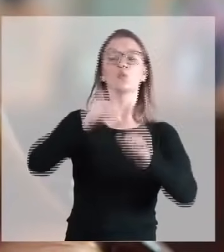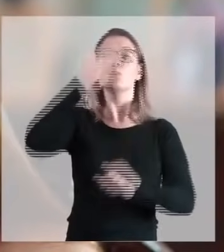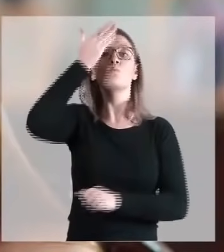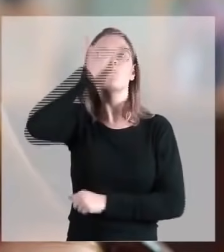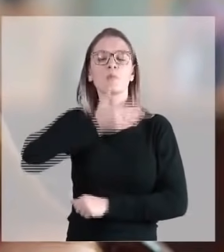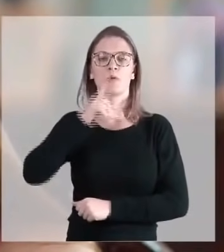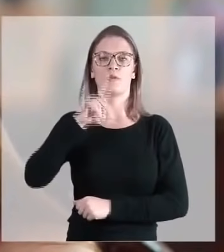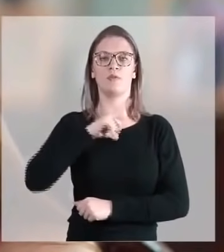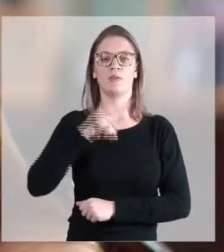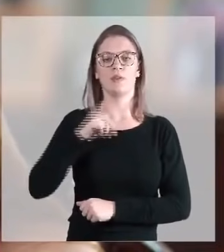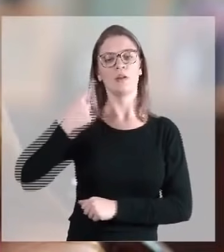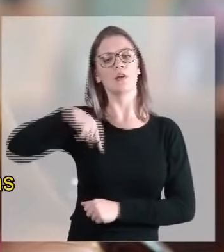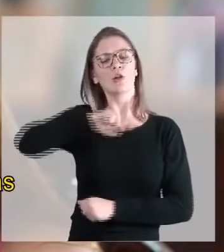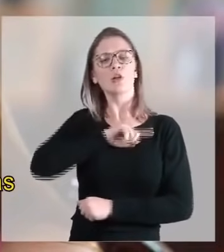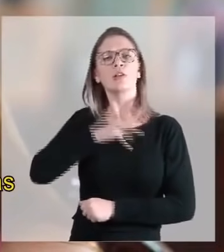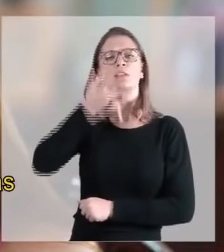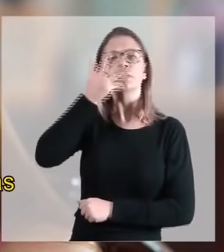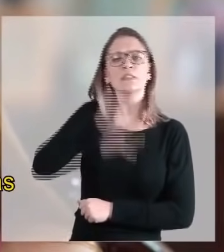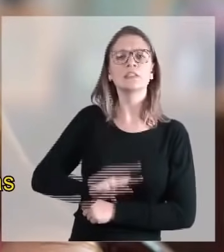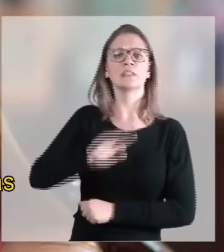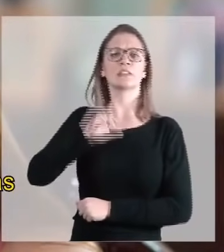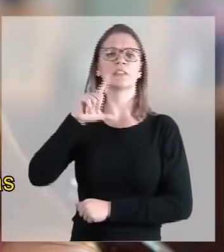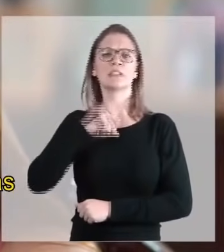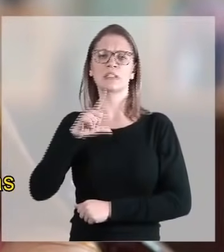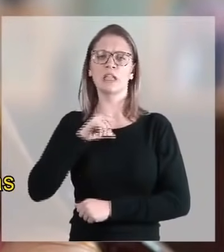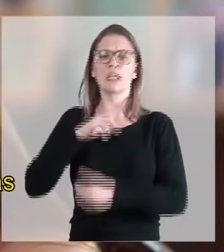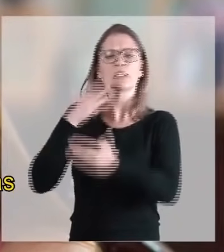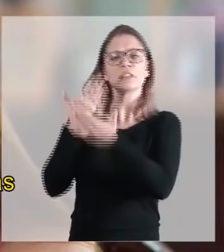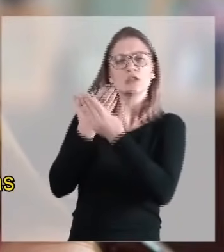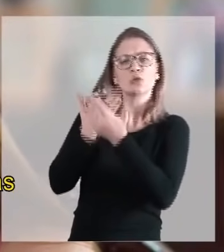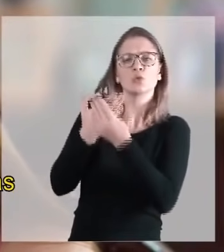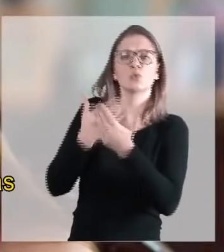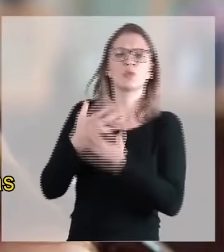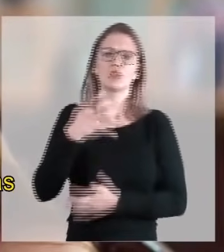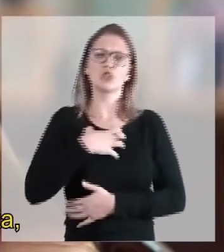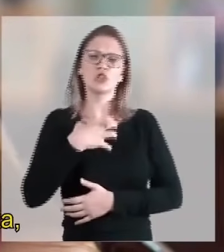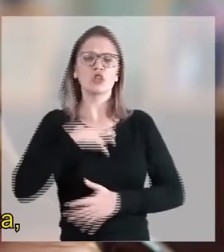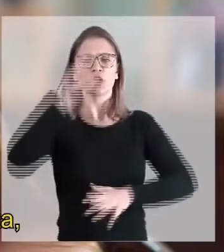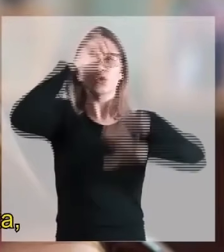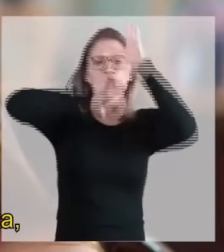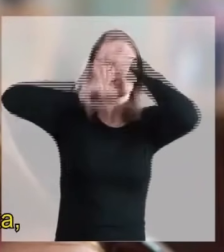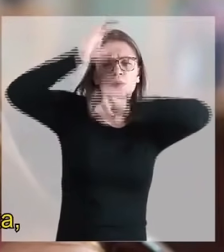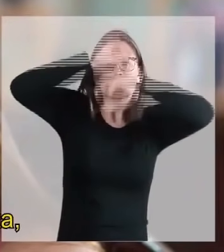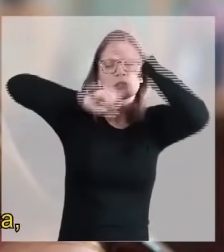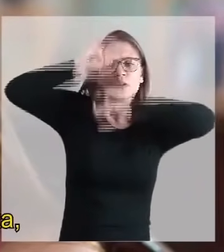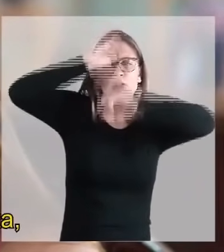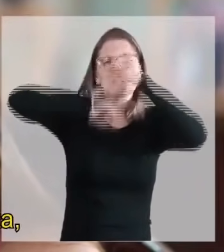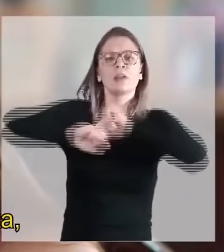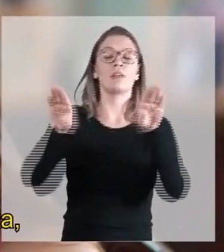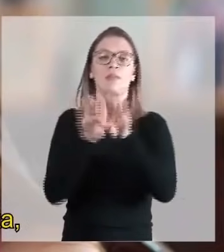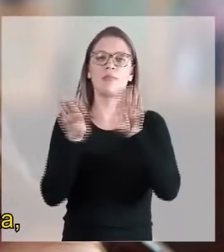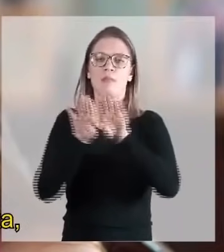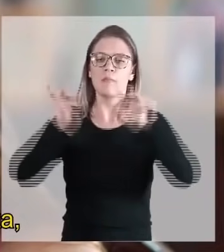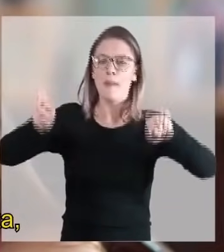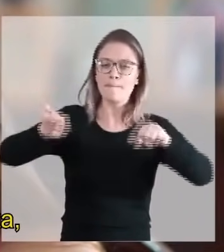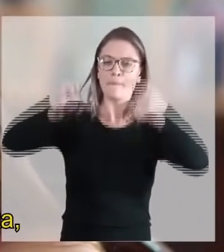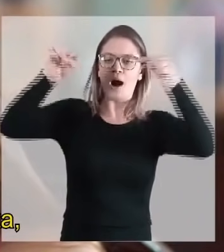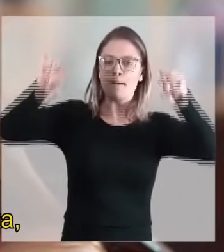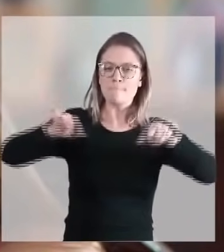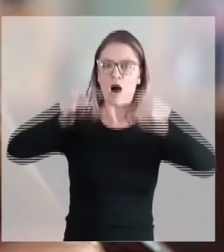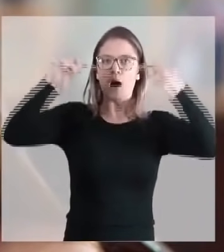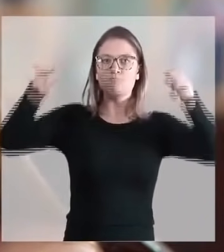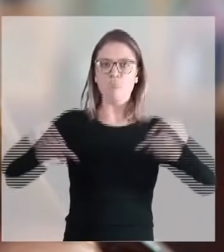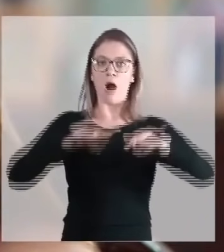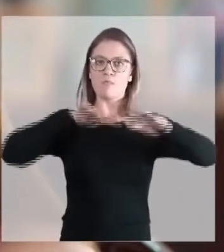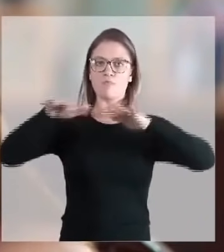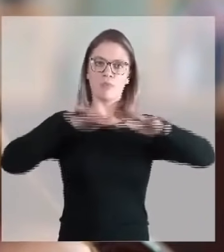comprovado, se as nossas crianças, conforme os estudos, têm maneiras diferentes de aprender e ao mesmo tempo precisam competir com um movimento feminista